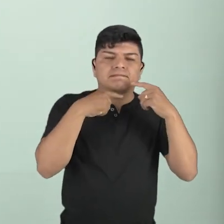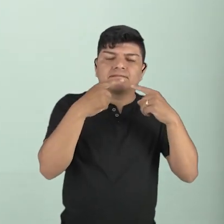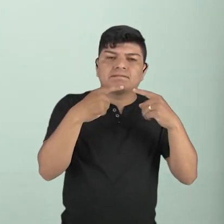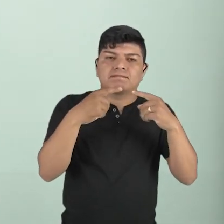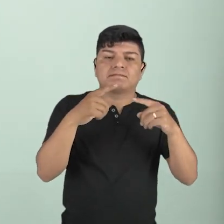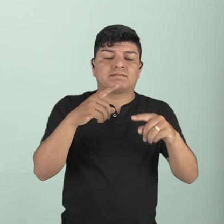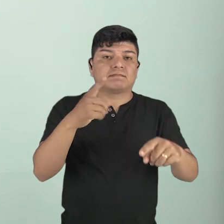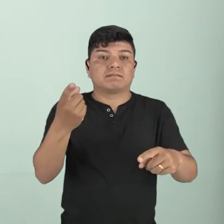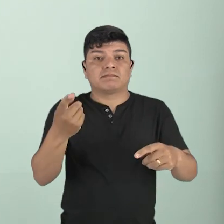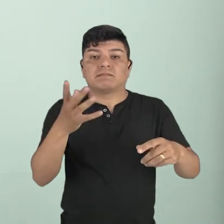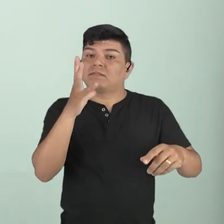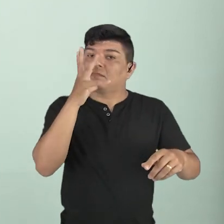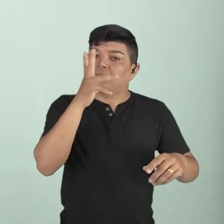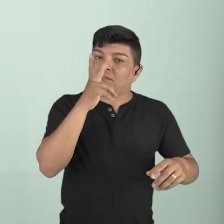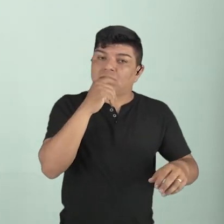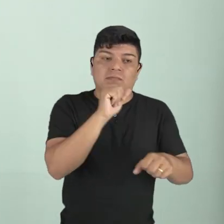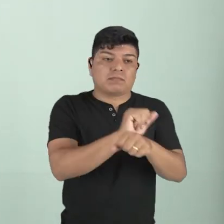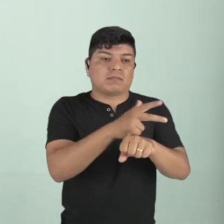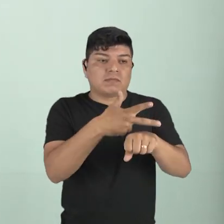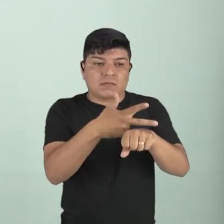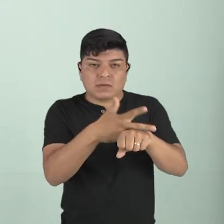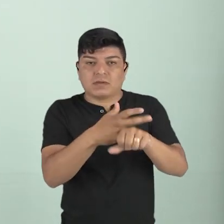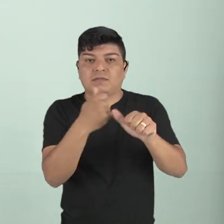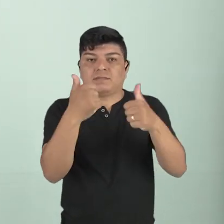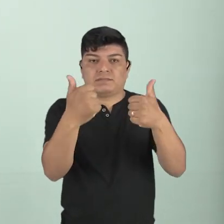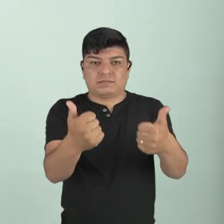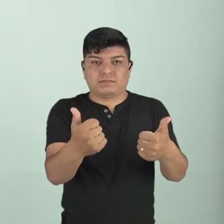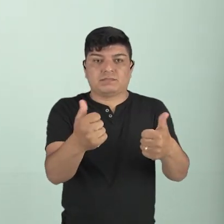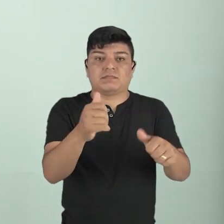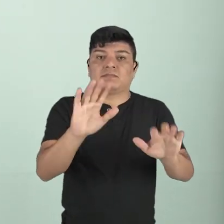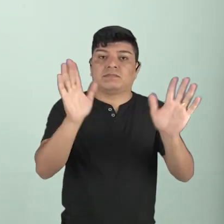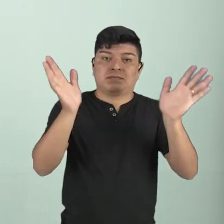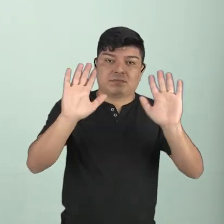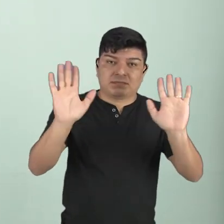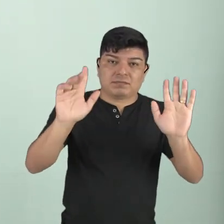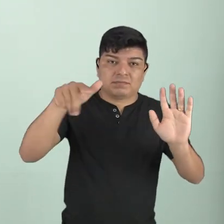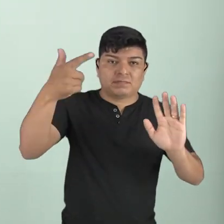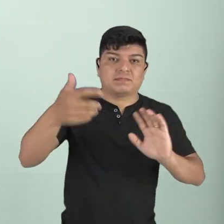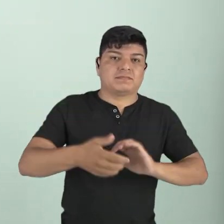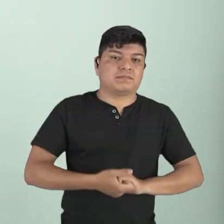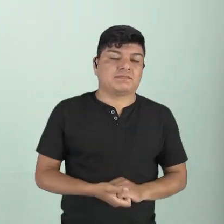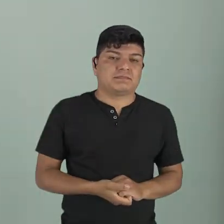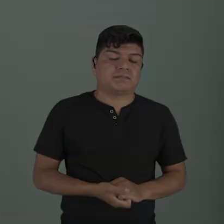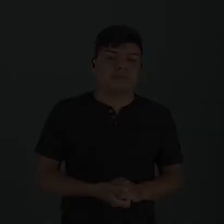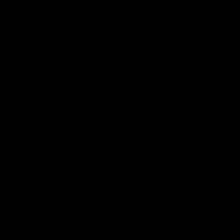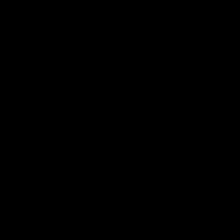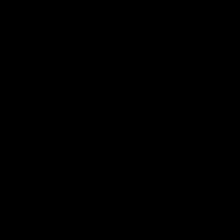um pouco mais devagar, parando o vídeo, tá bom? No mais, tchau, tchau e até logo!